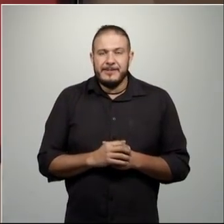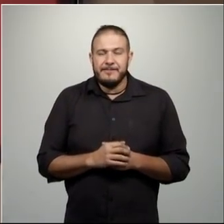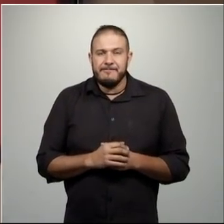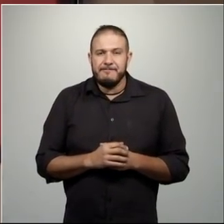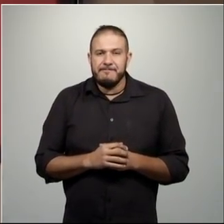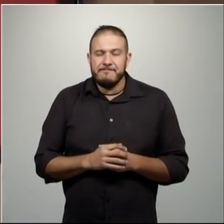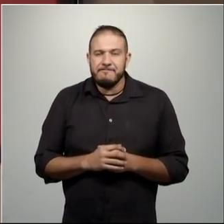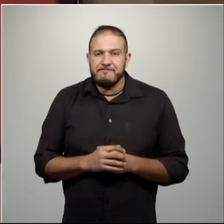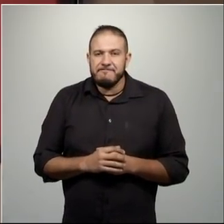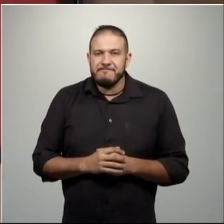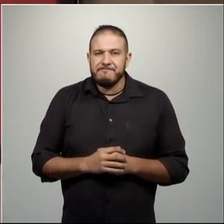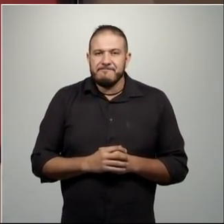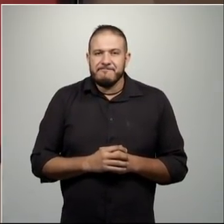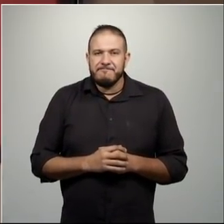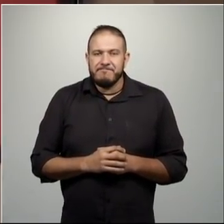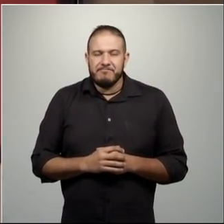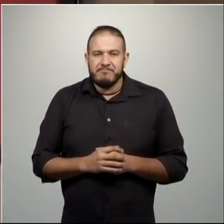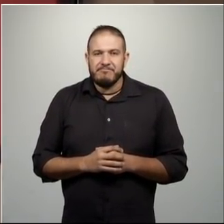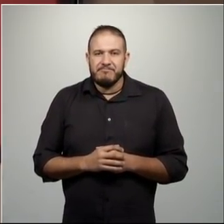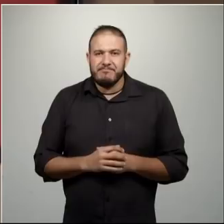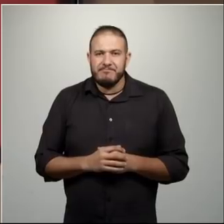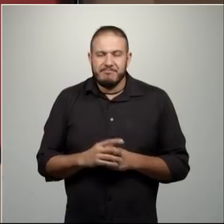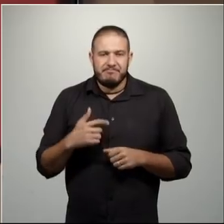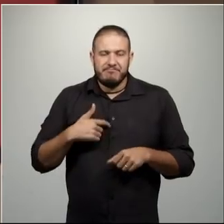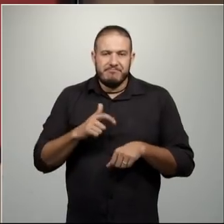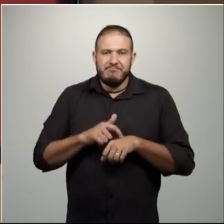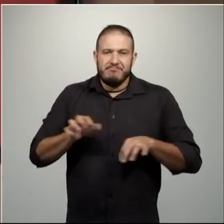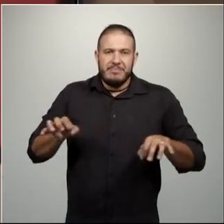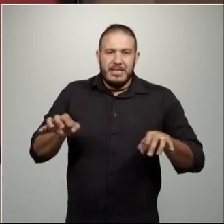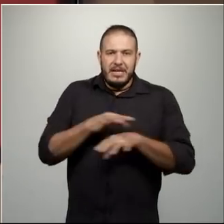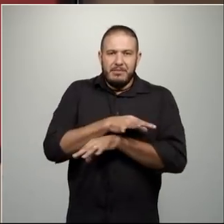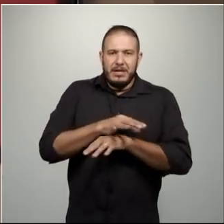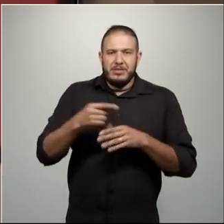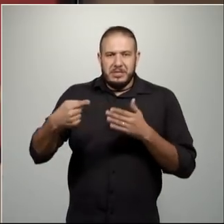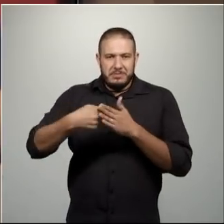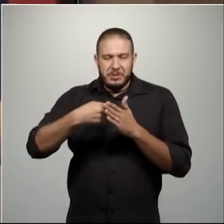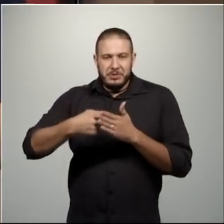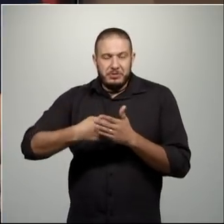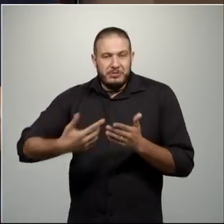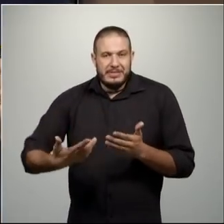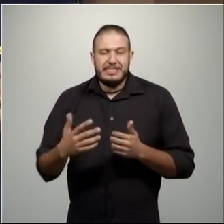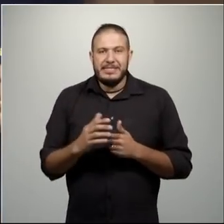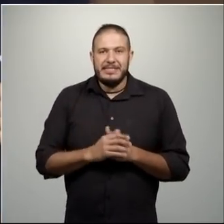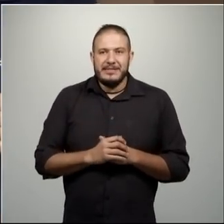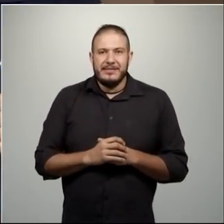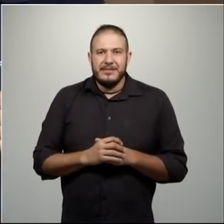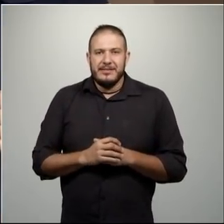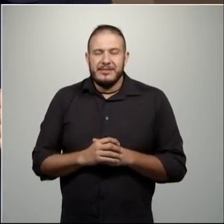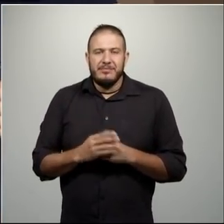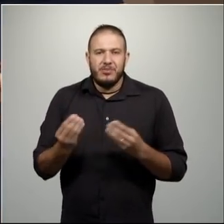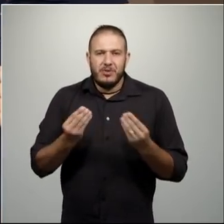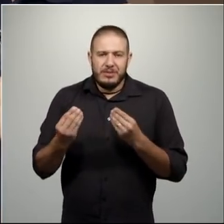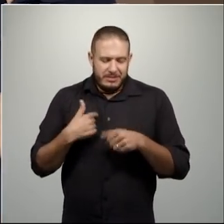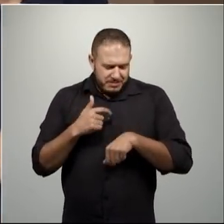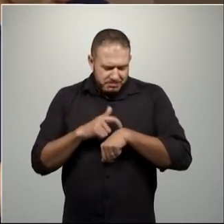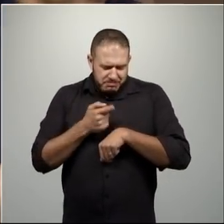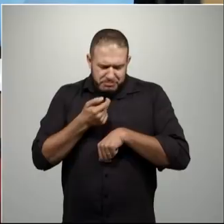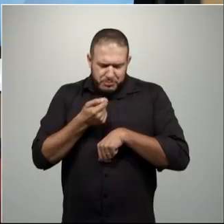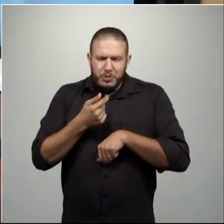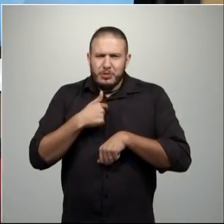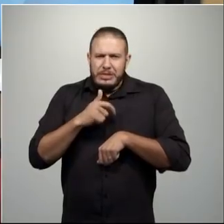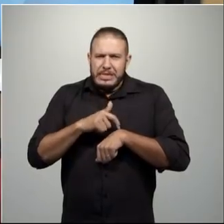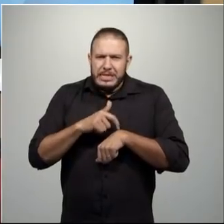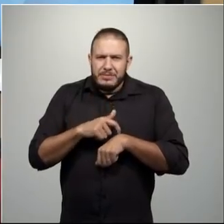voltando e é bom tá acabaram se as perguntas em cinco é como eu tenho um pouquinho tempo